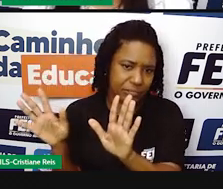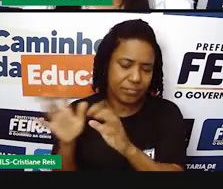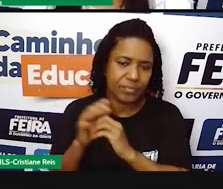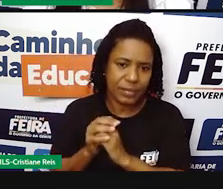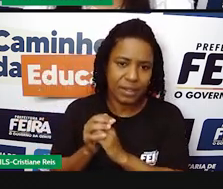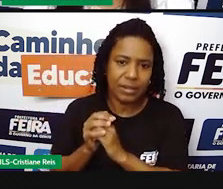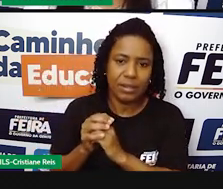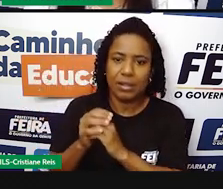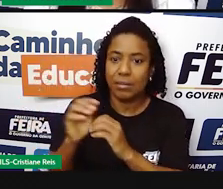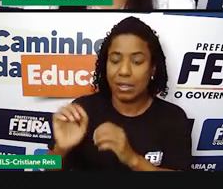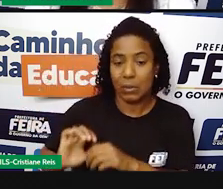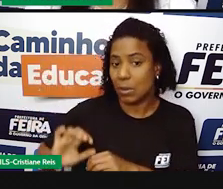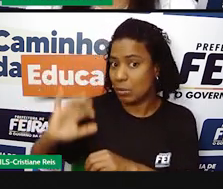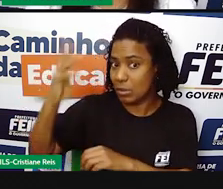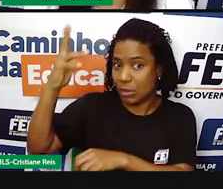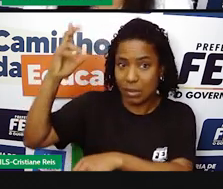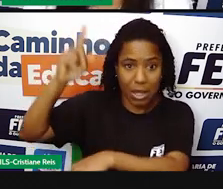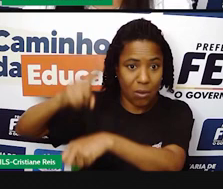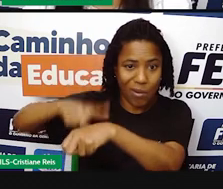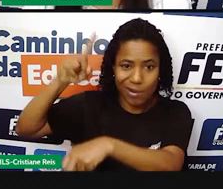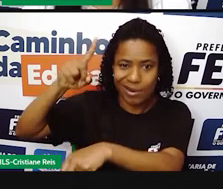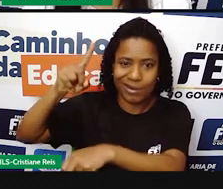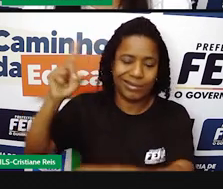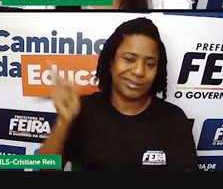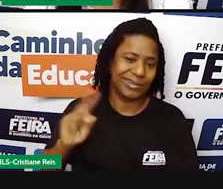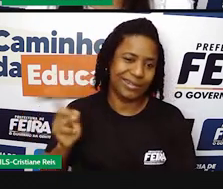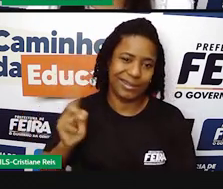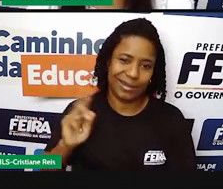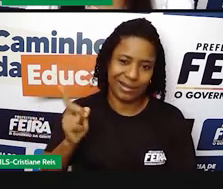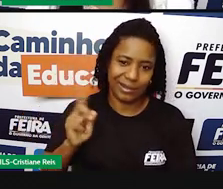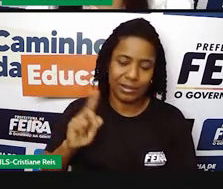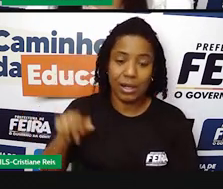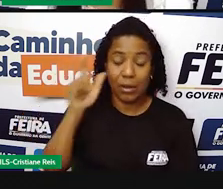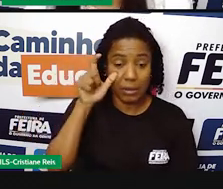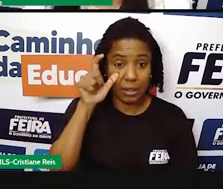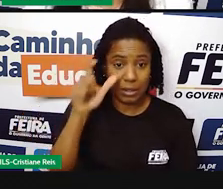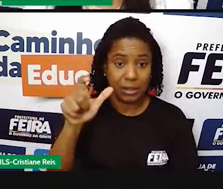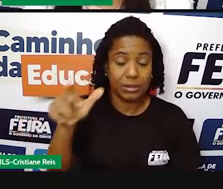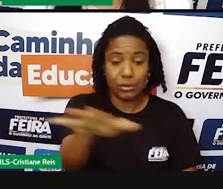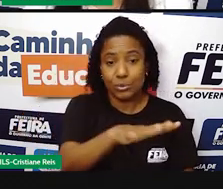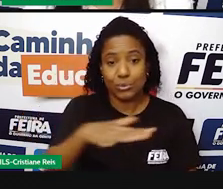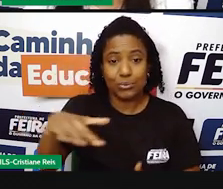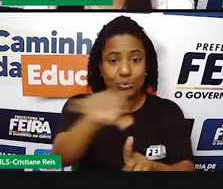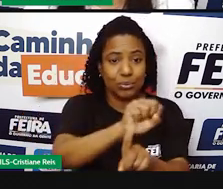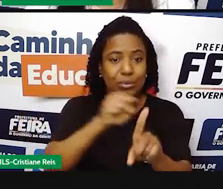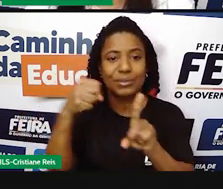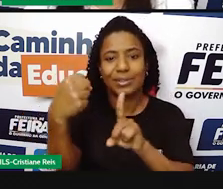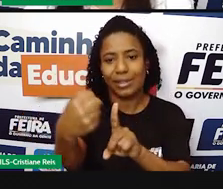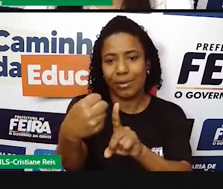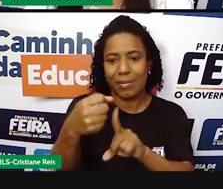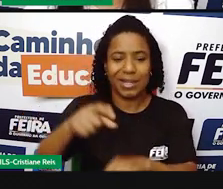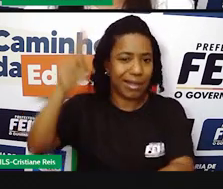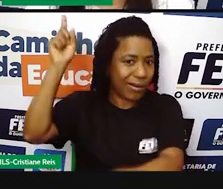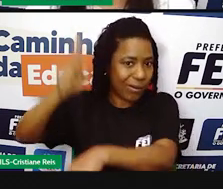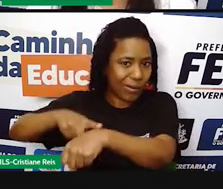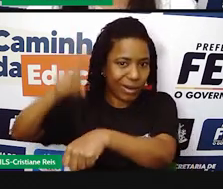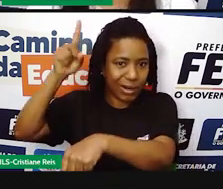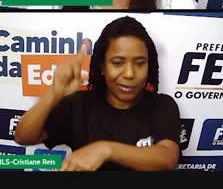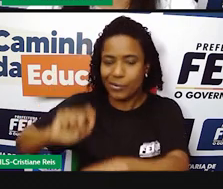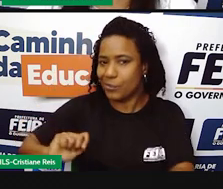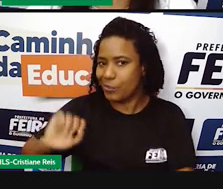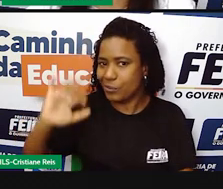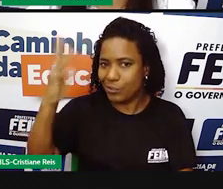necessariamente acontecendo naquele momento. Então, é um assunto de interesse social, mas que não está, não é um fato